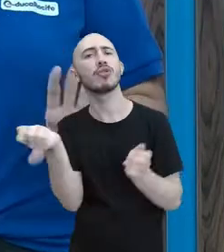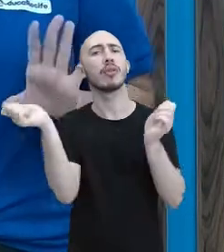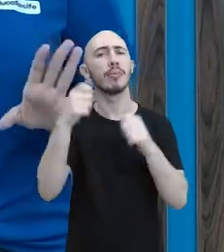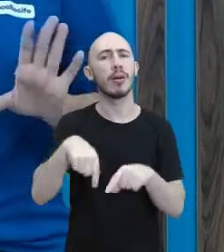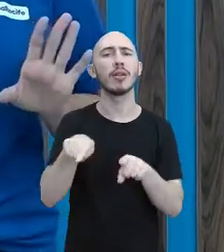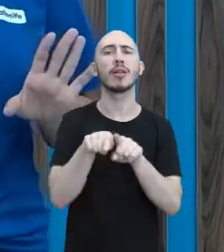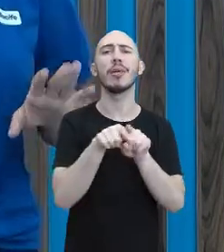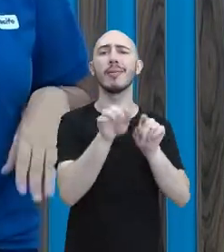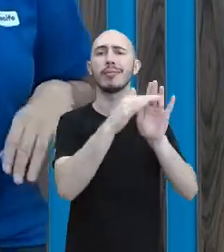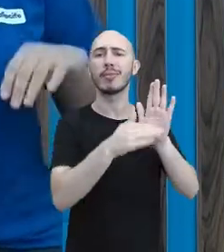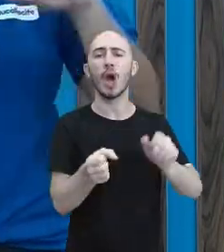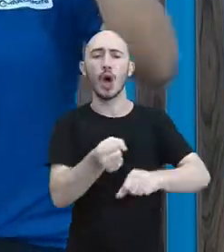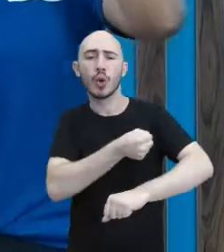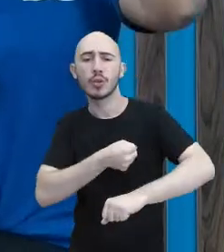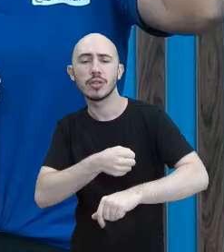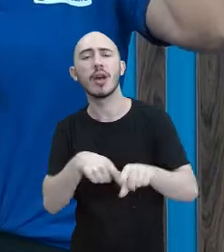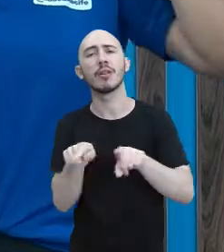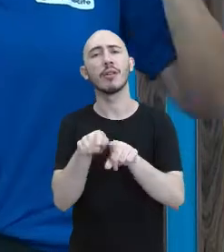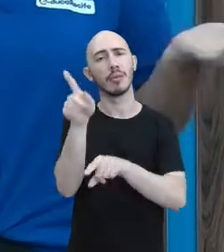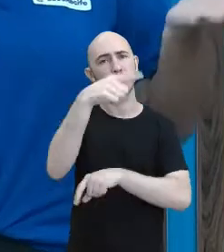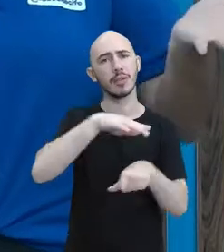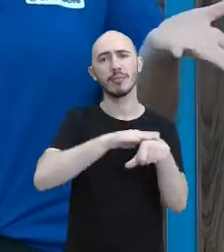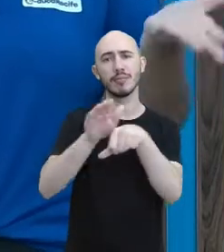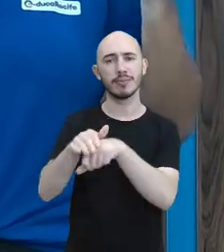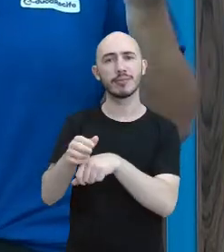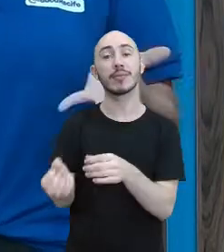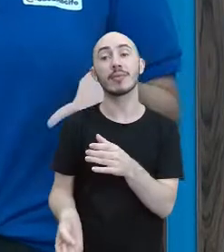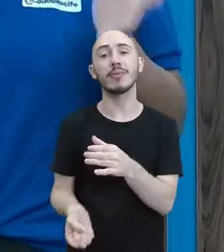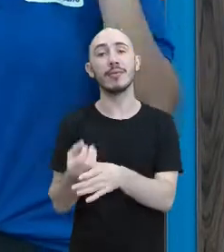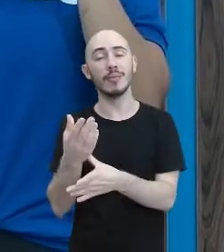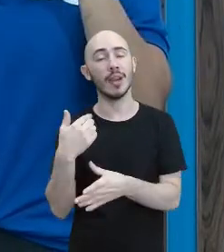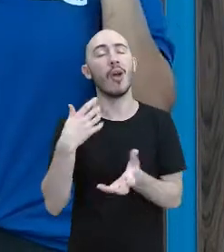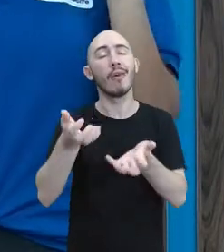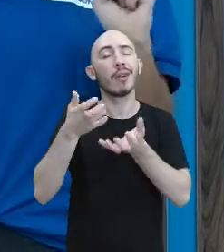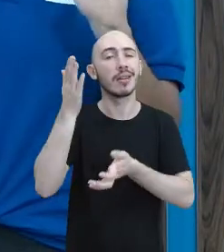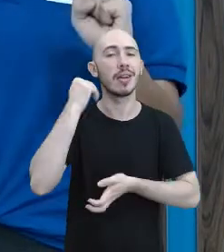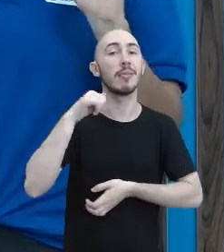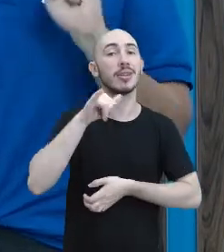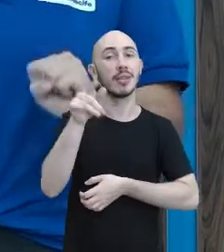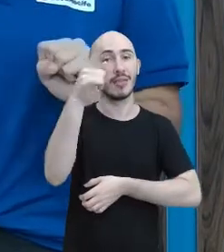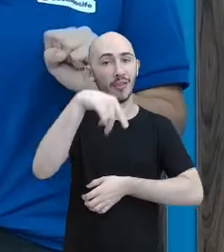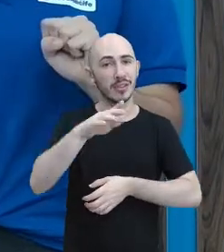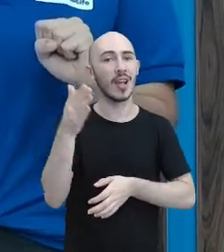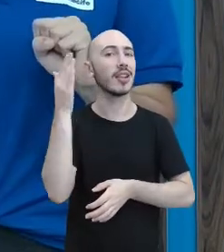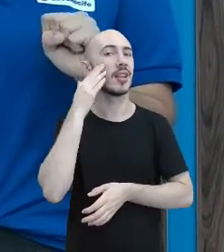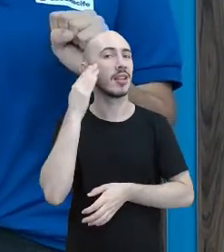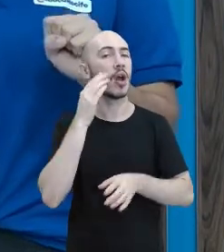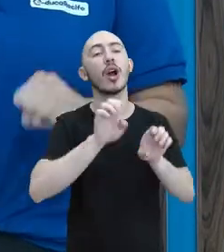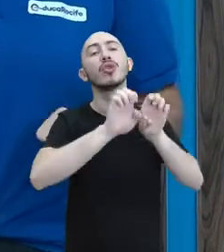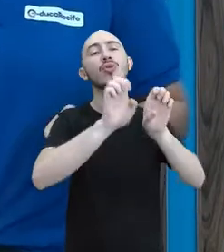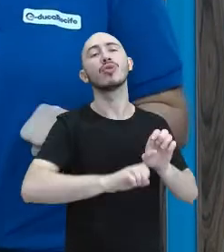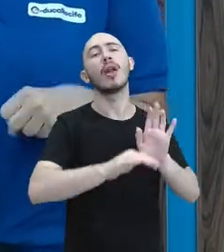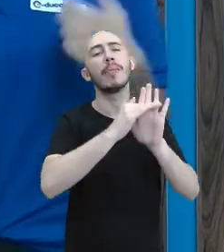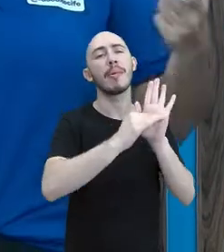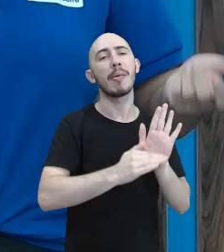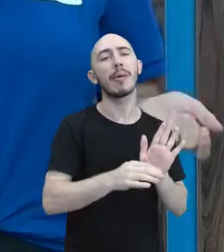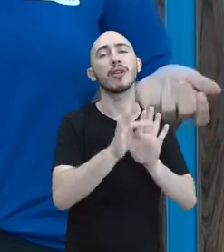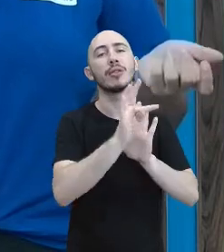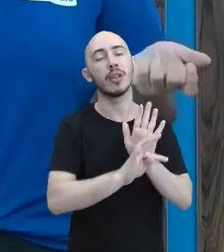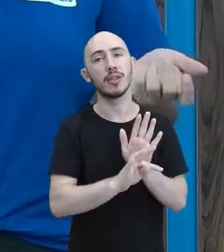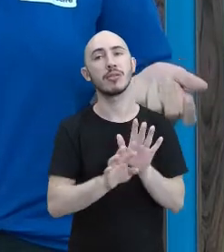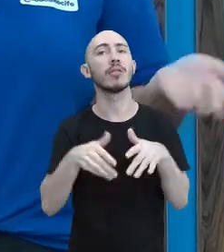algum talento, né? Então, por favor, mandem, eu quero saber se vocês entenderam direitinho a estrutura, tá? E